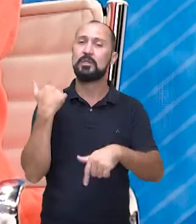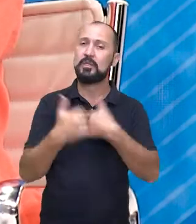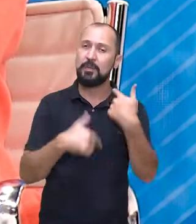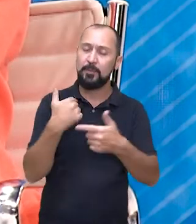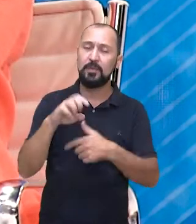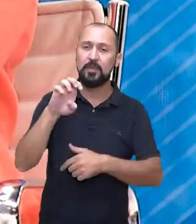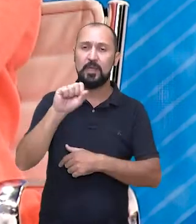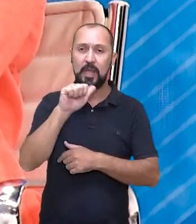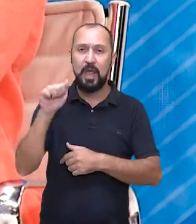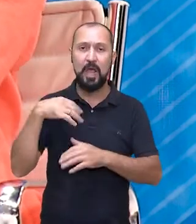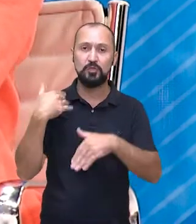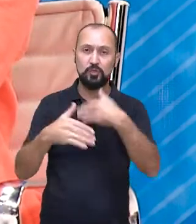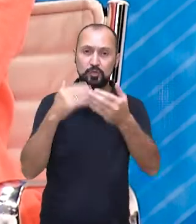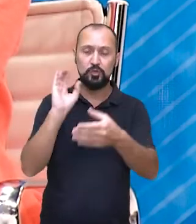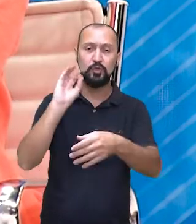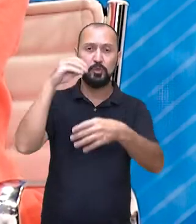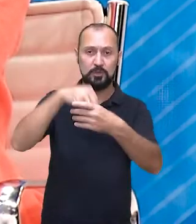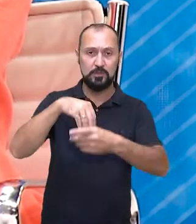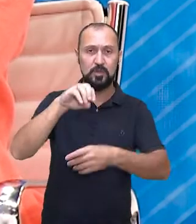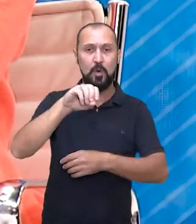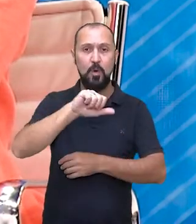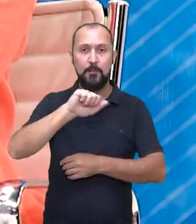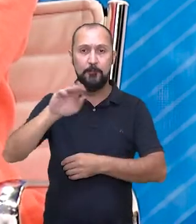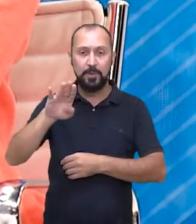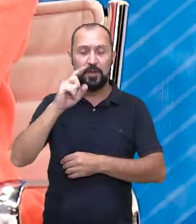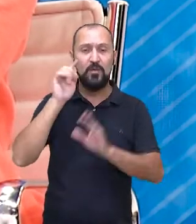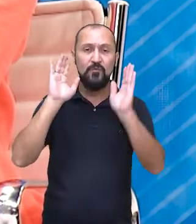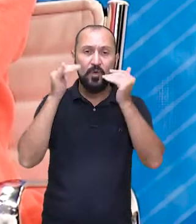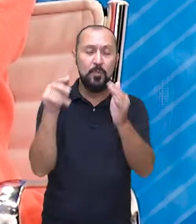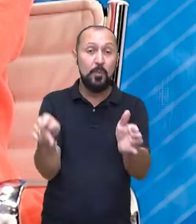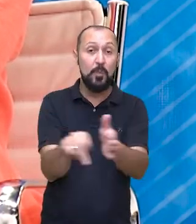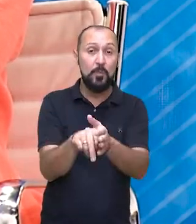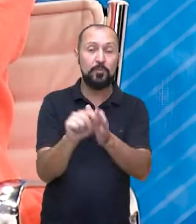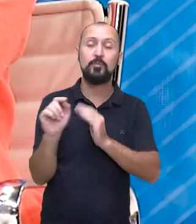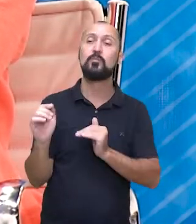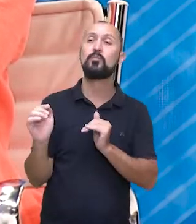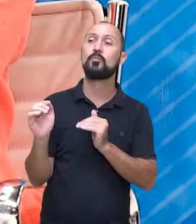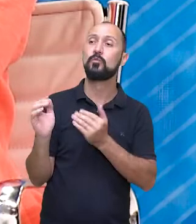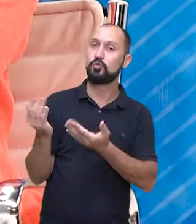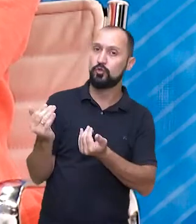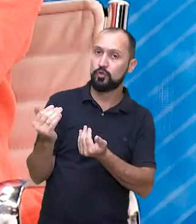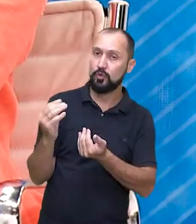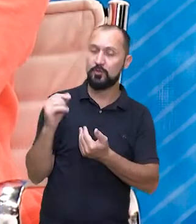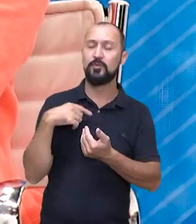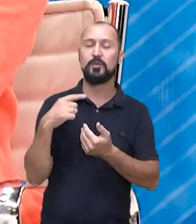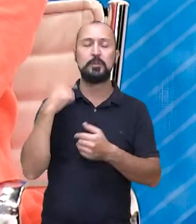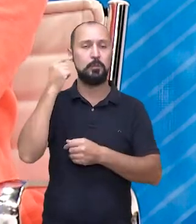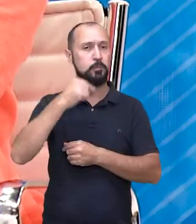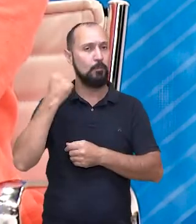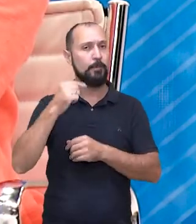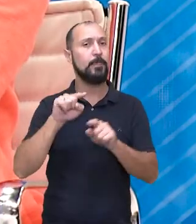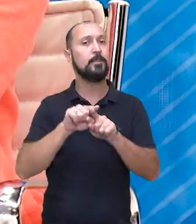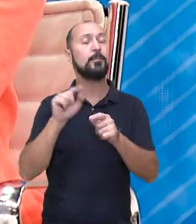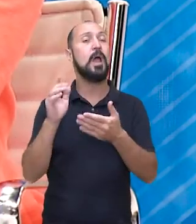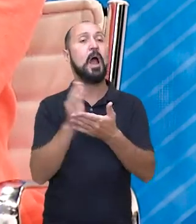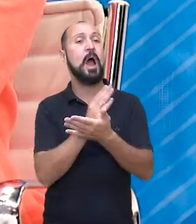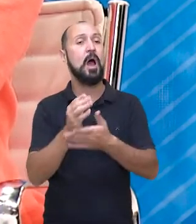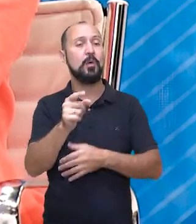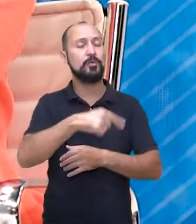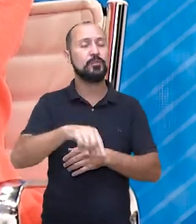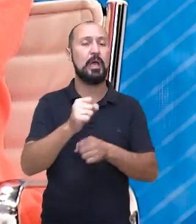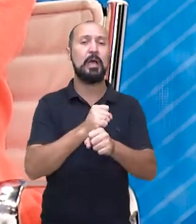Jovem Advogado Então esse trabalho que a ESA desenvolve dentro da OAB ele é focado para a jovem advocacia